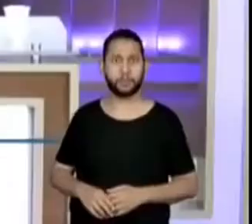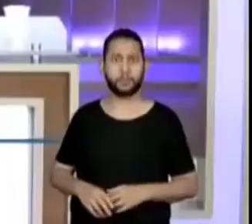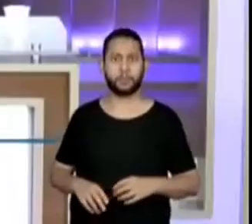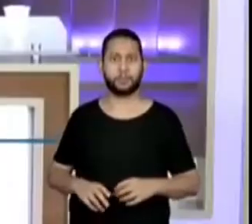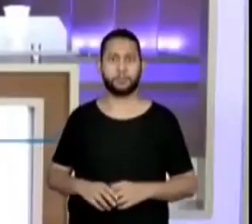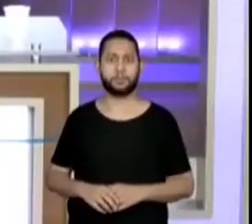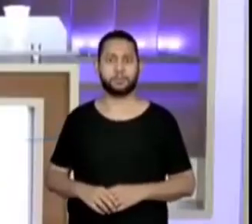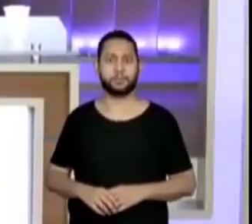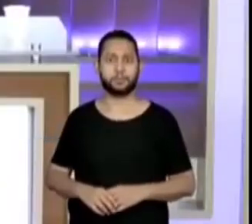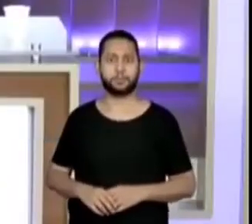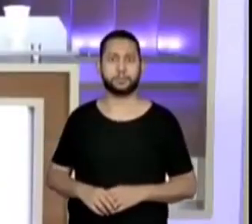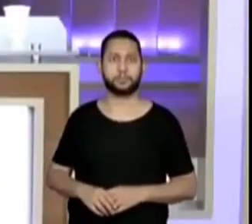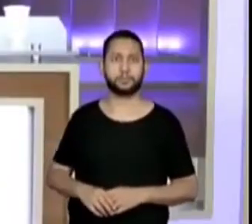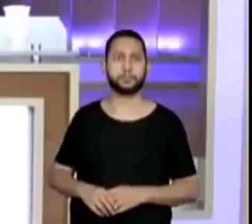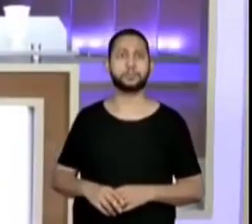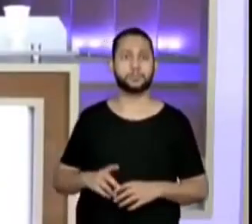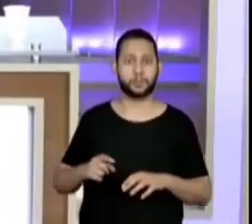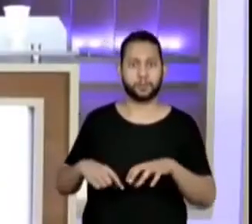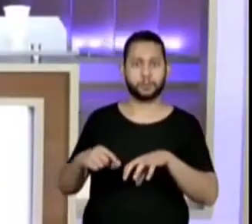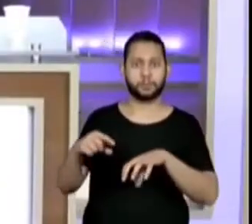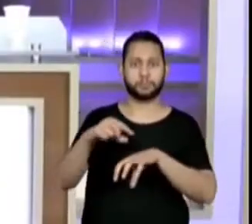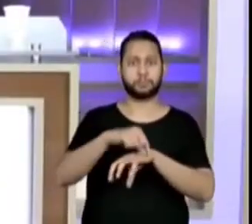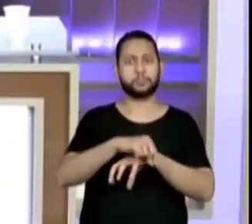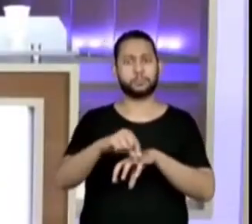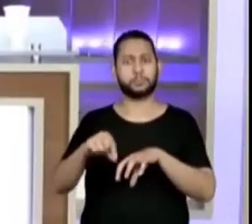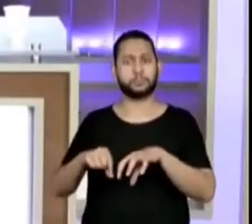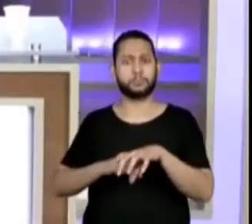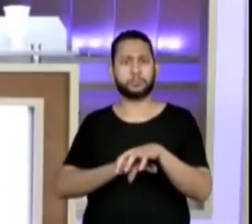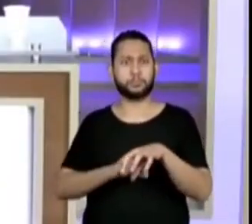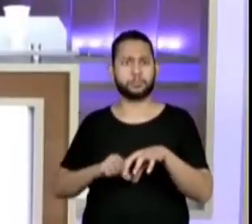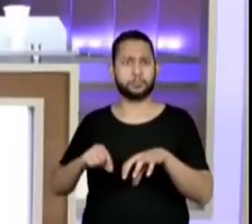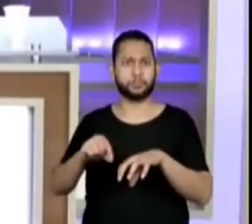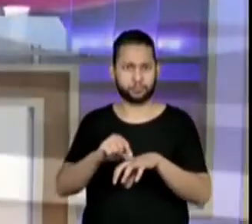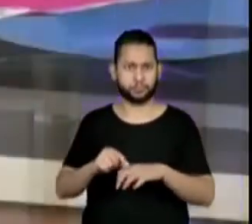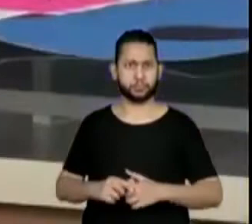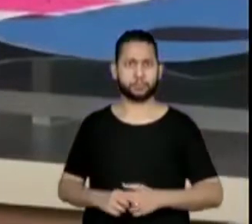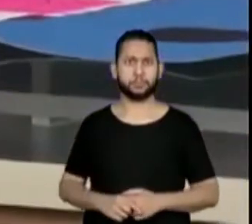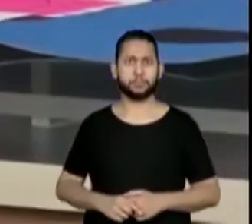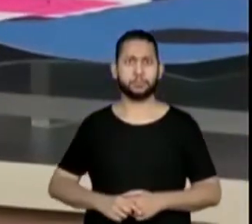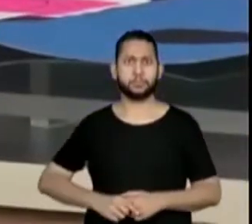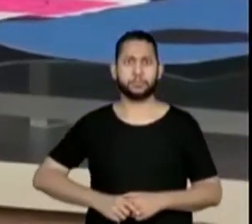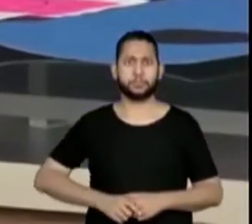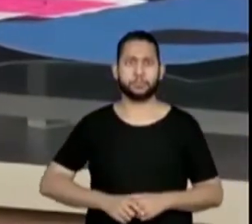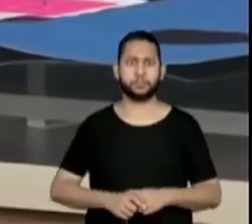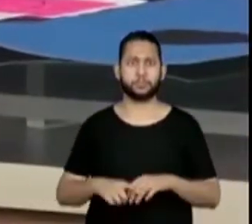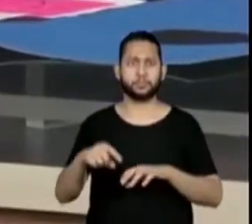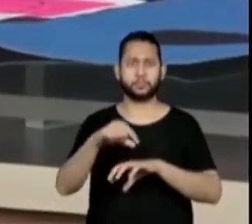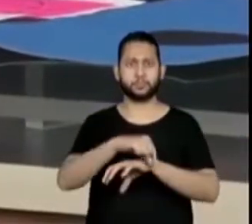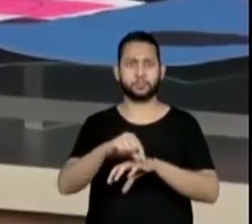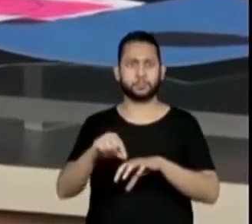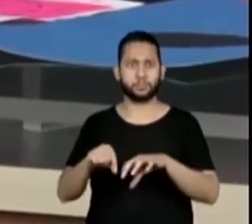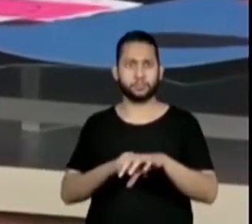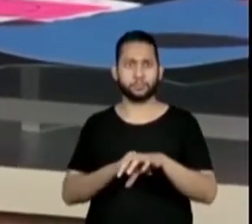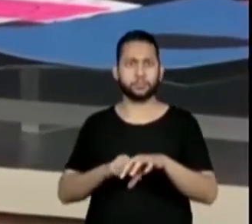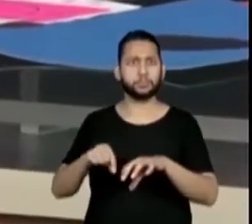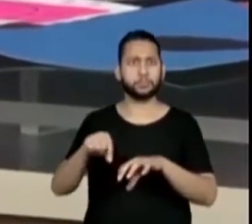mão. Bom, contornar. Ó, tô pegando a linguagem da TV, né? Que, na verdade, já tinha feito a minha colinha aqui.